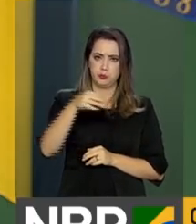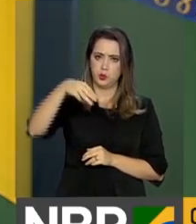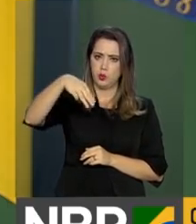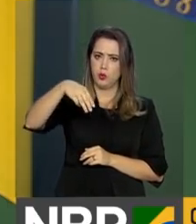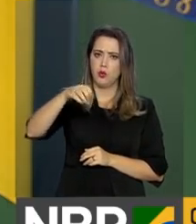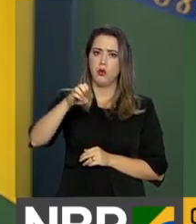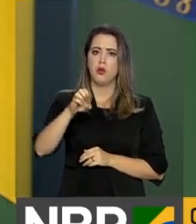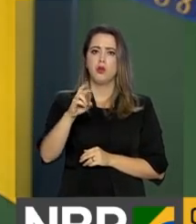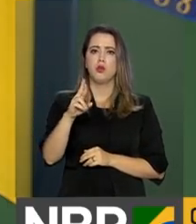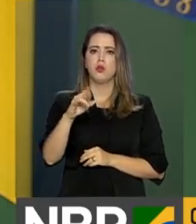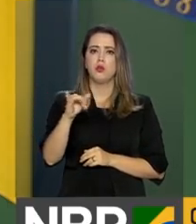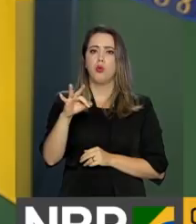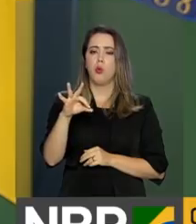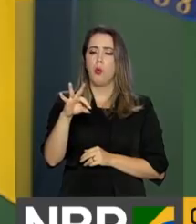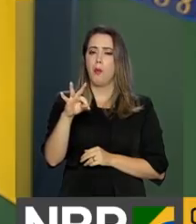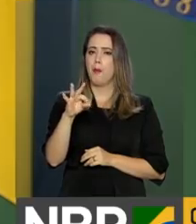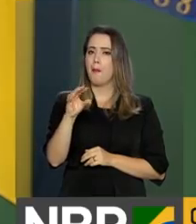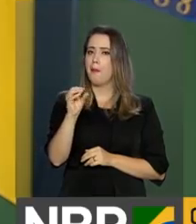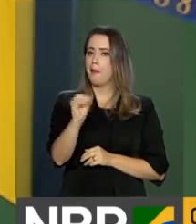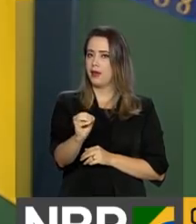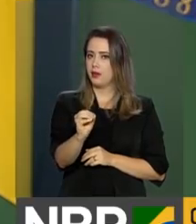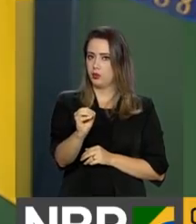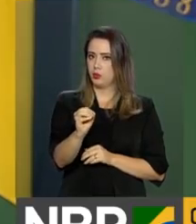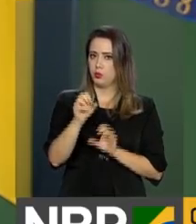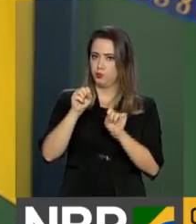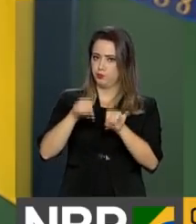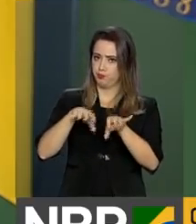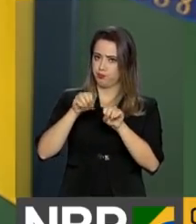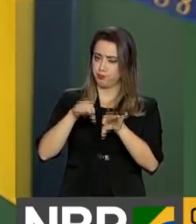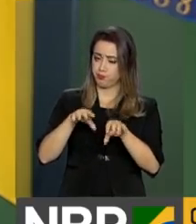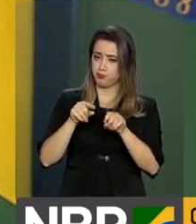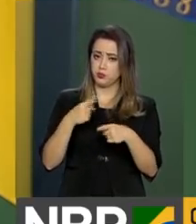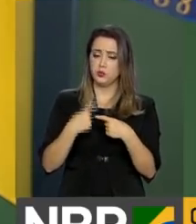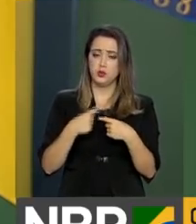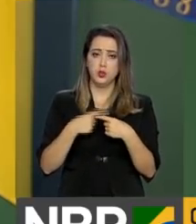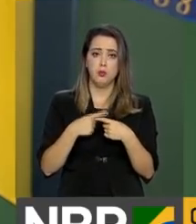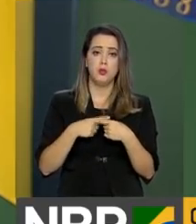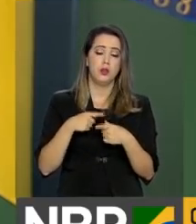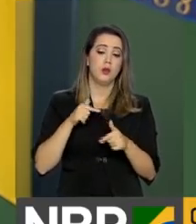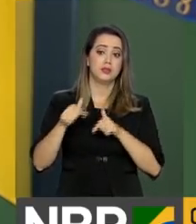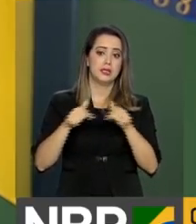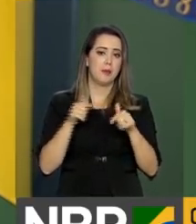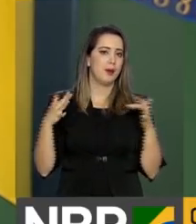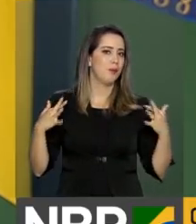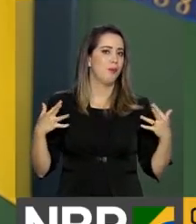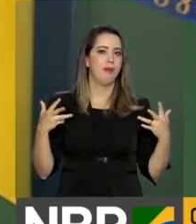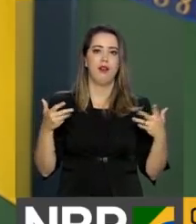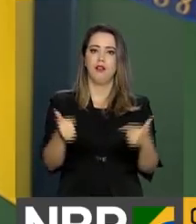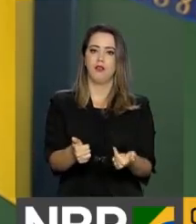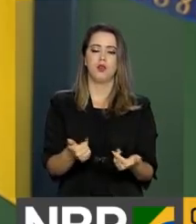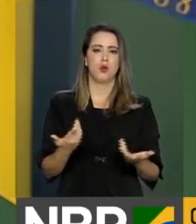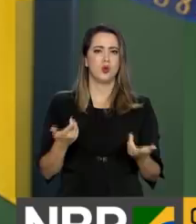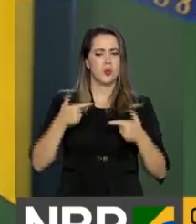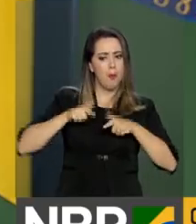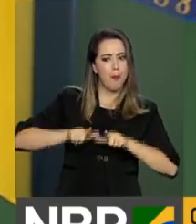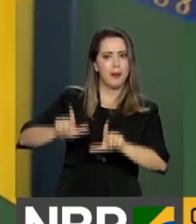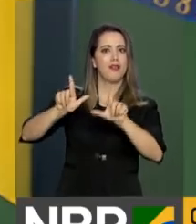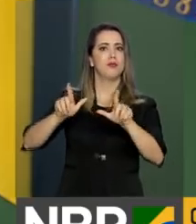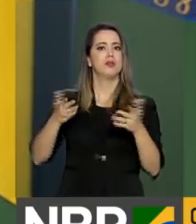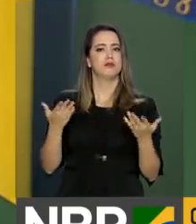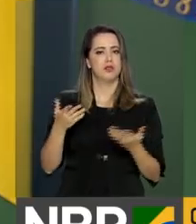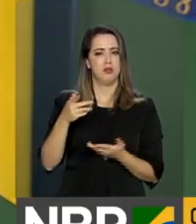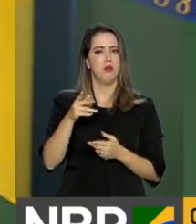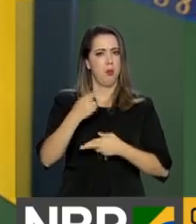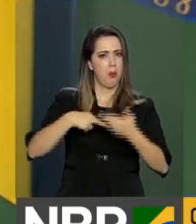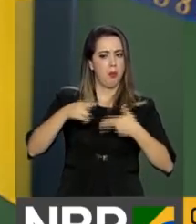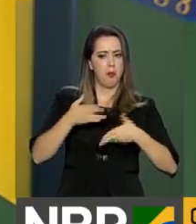com serviços excepcionais prestados à educação brasileira. A todos, portanto,